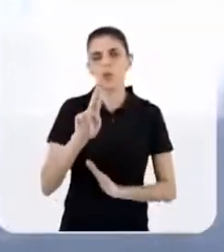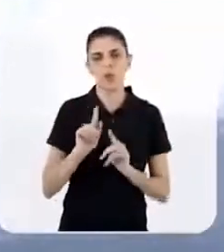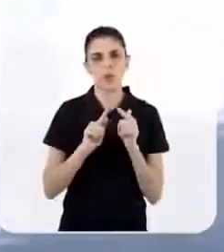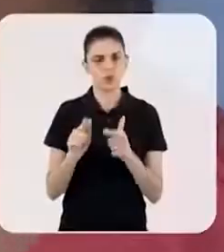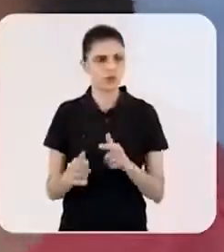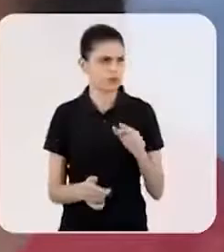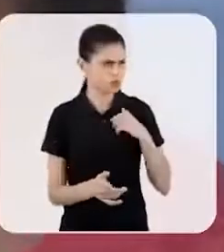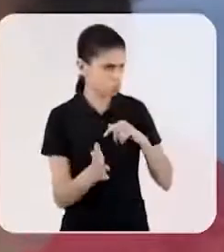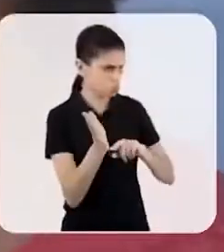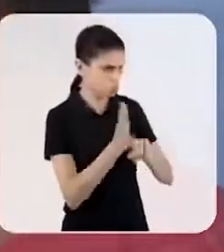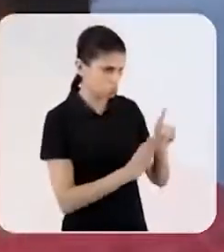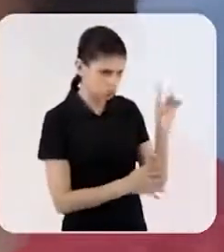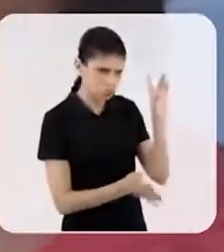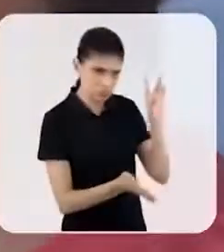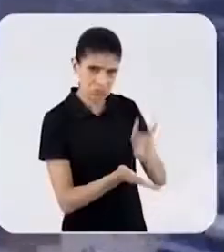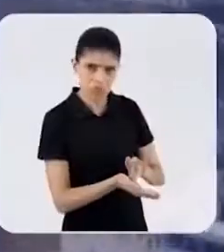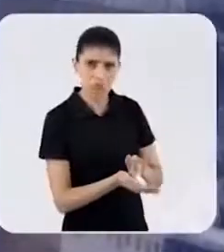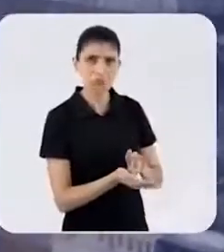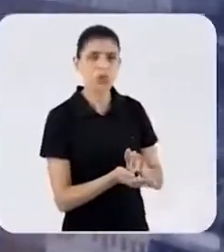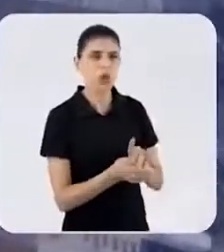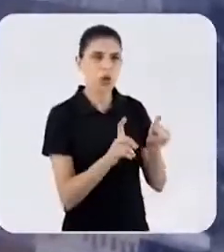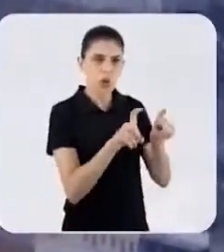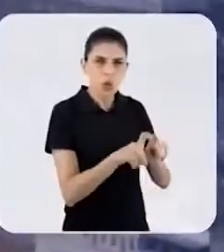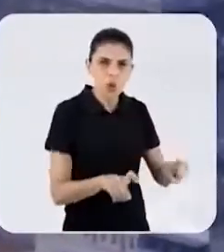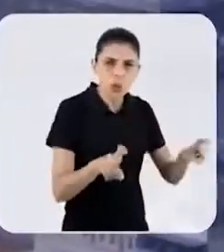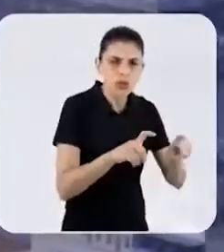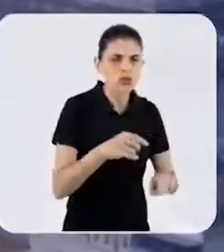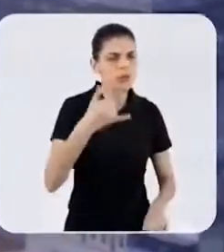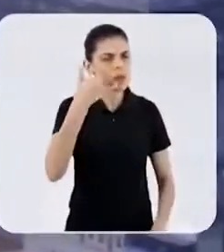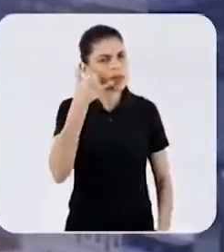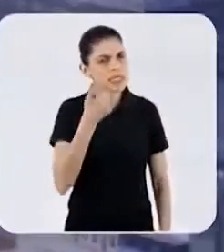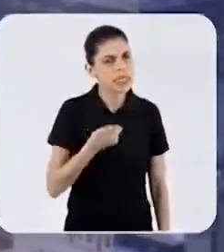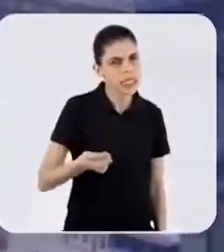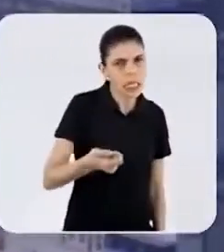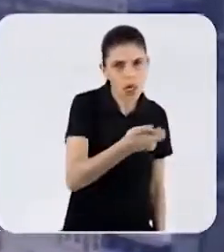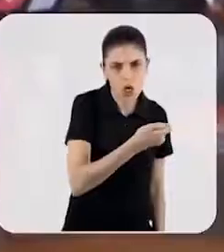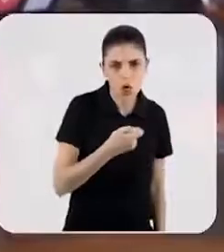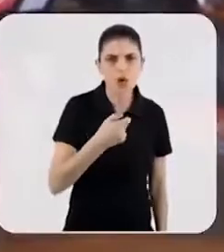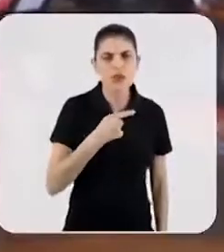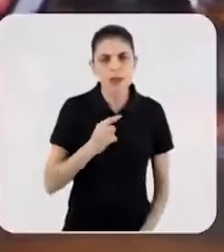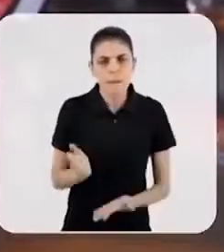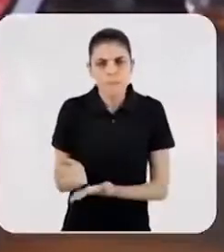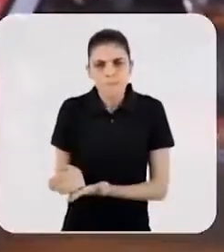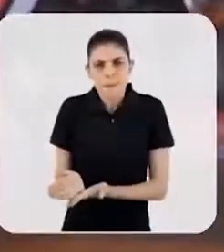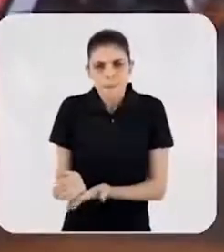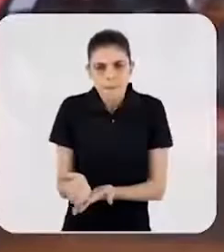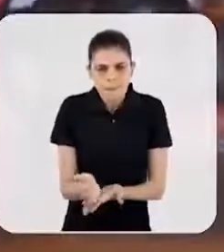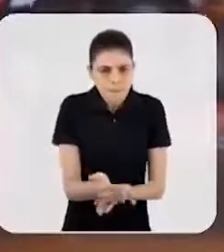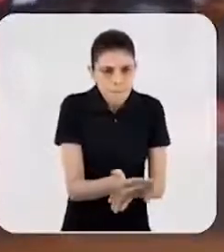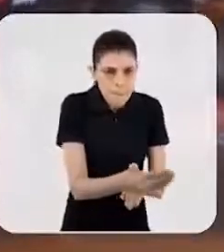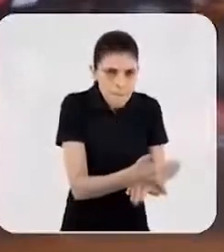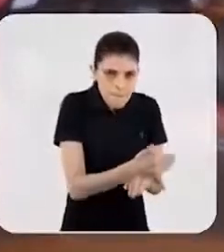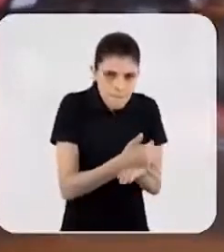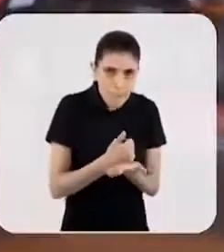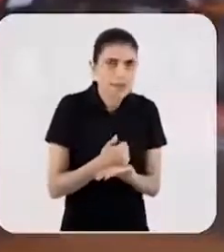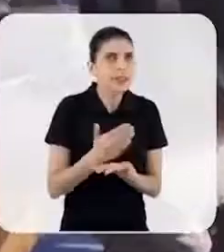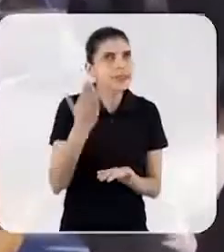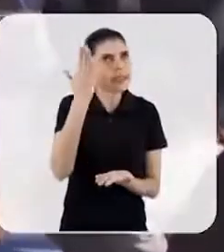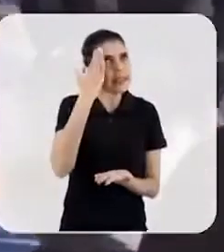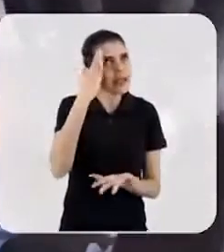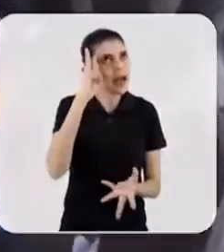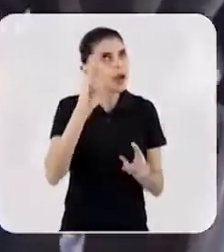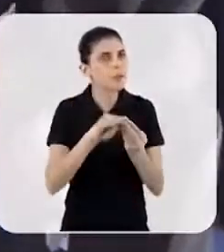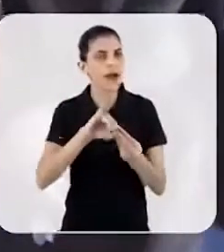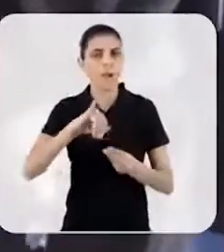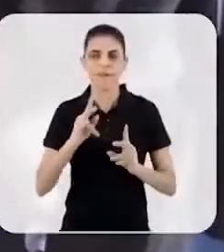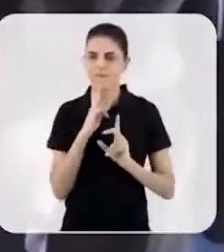de uso, por exemplo. É verdade que os computadores, o celular todo, eles coletam hoje em dia dados para